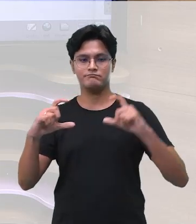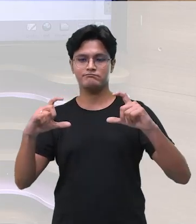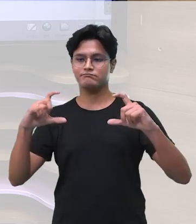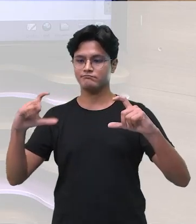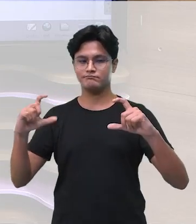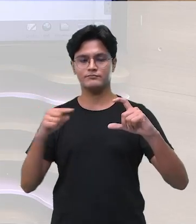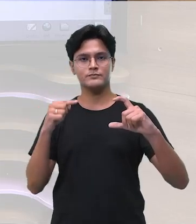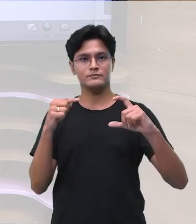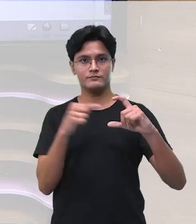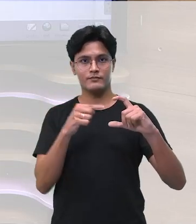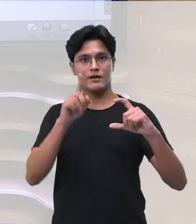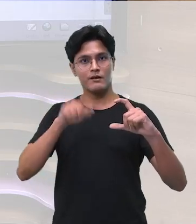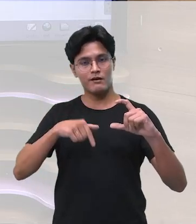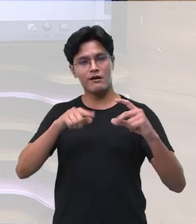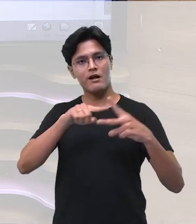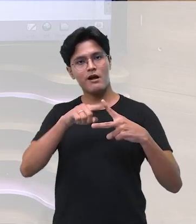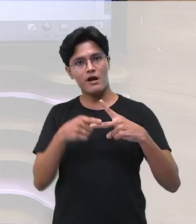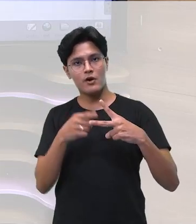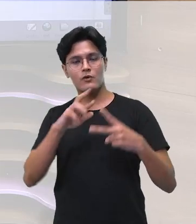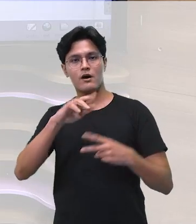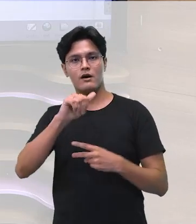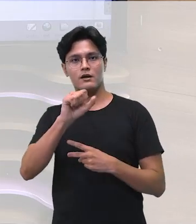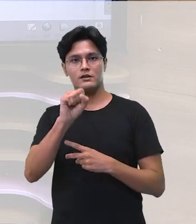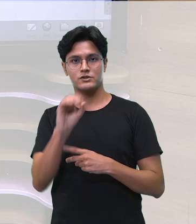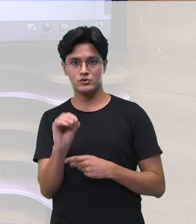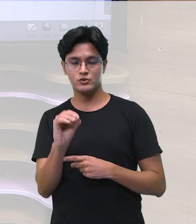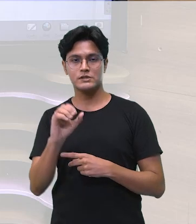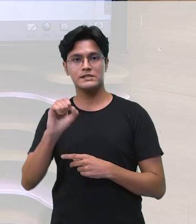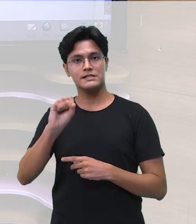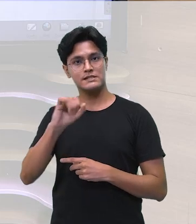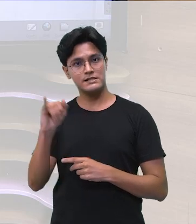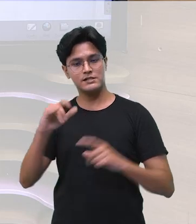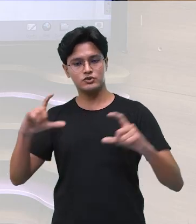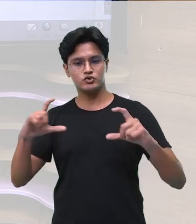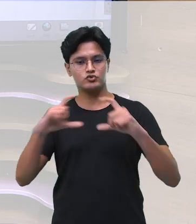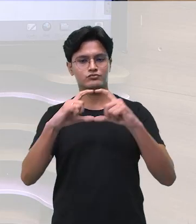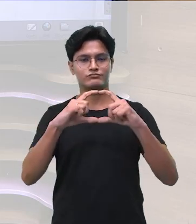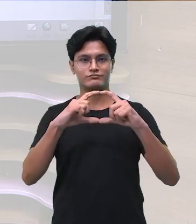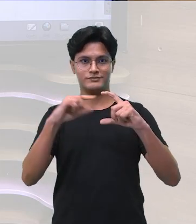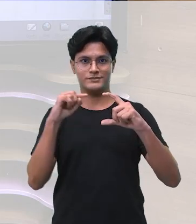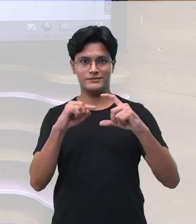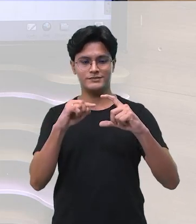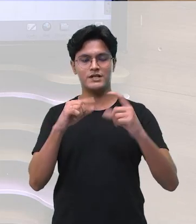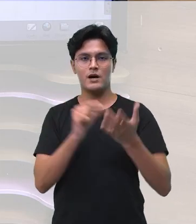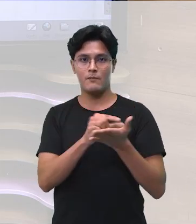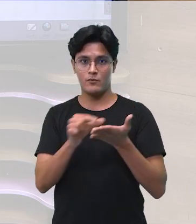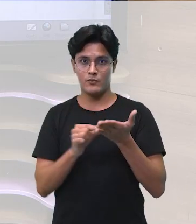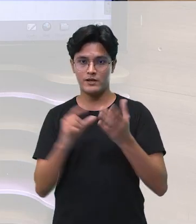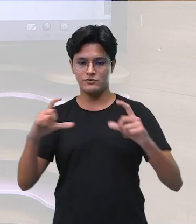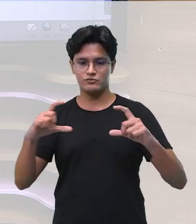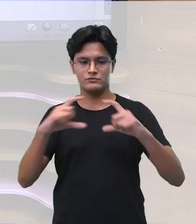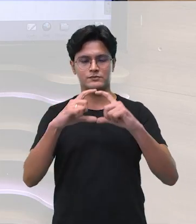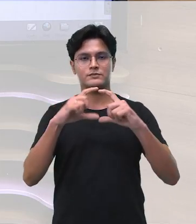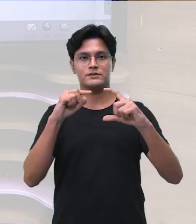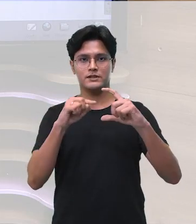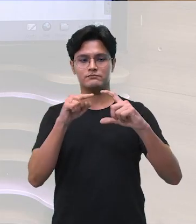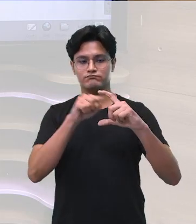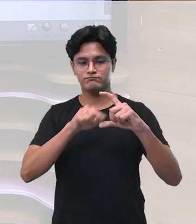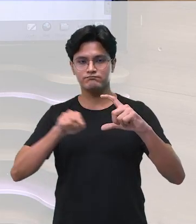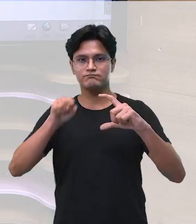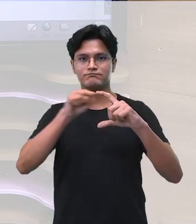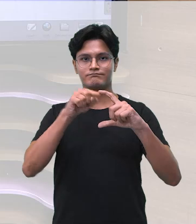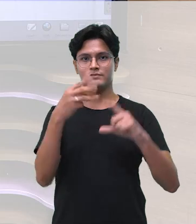tá? Quando você junta as duas bandas, as duas partes, você tem um ângulo de 360 graus,